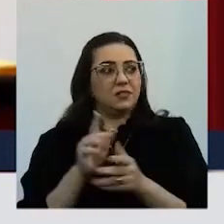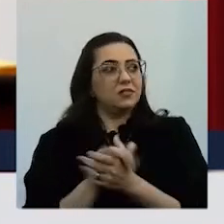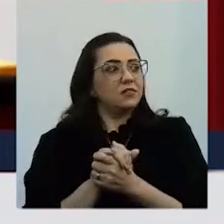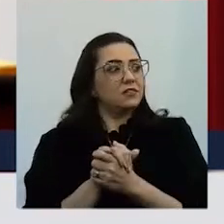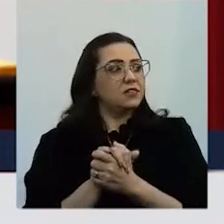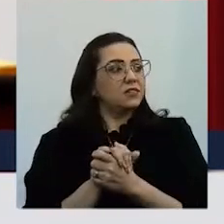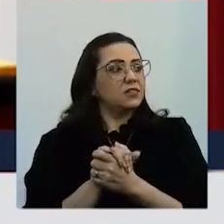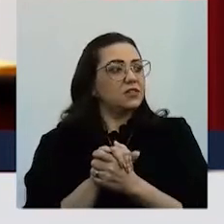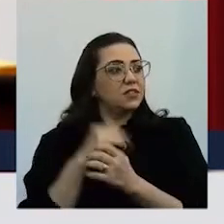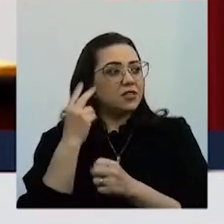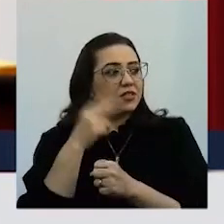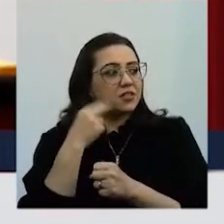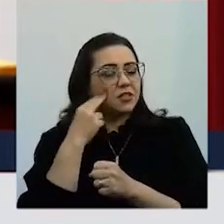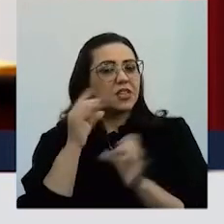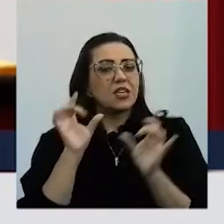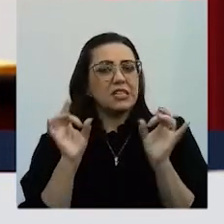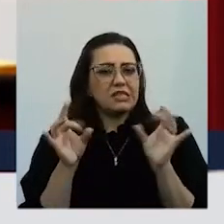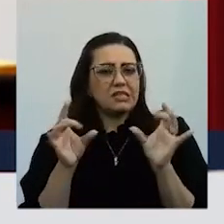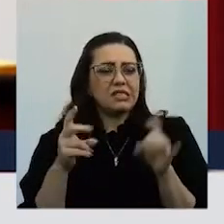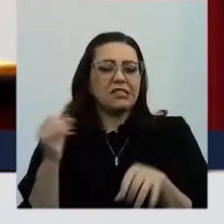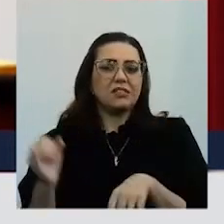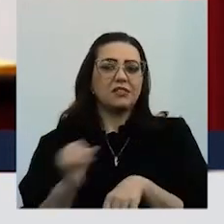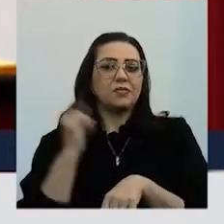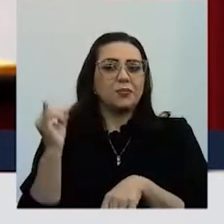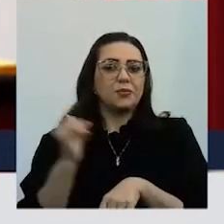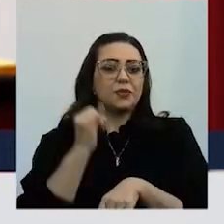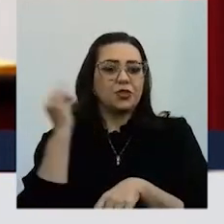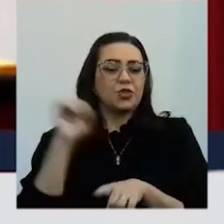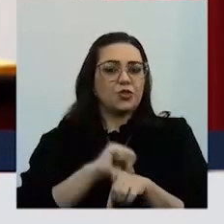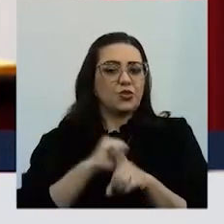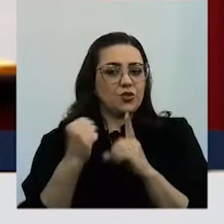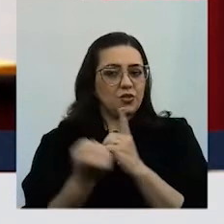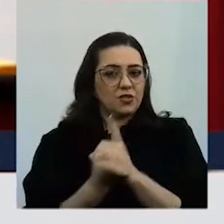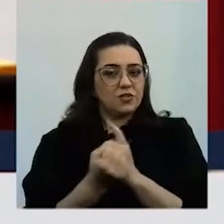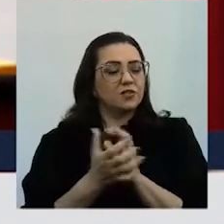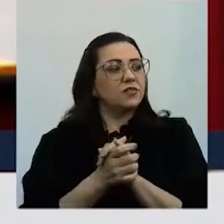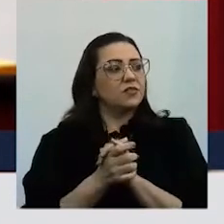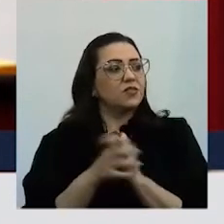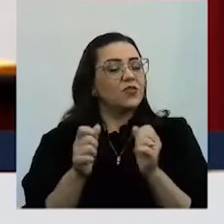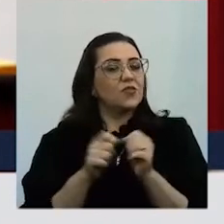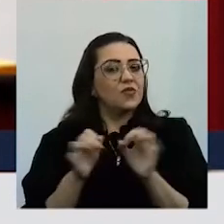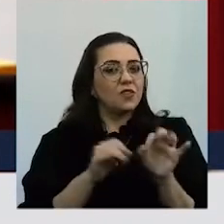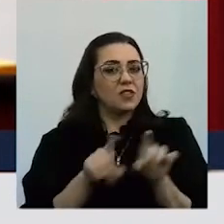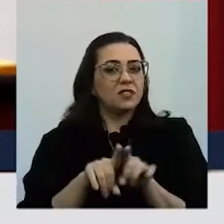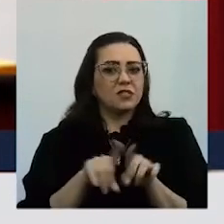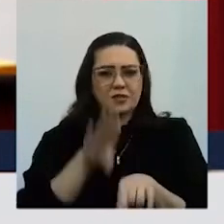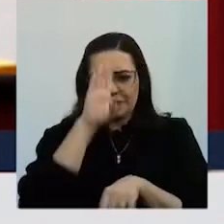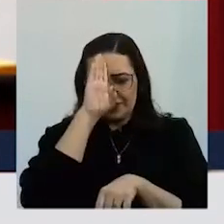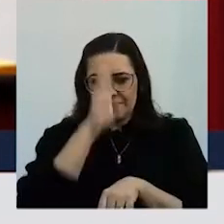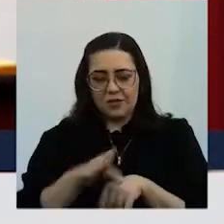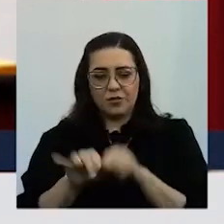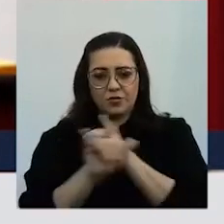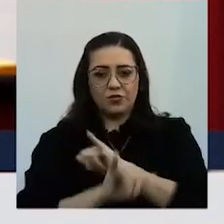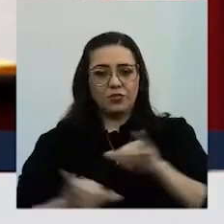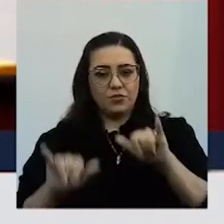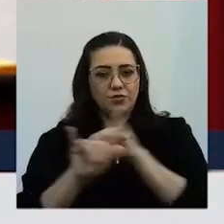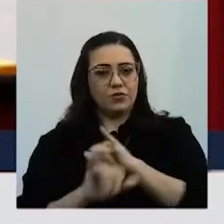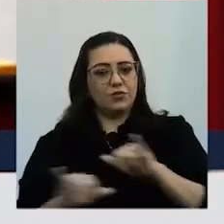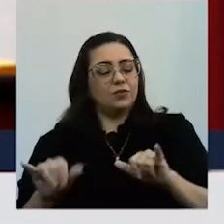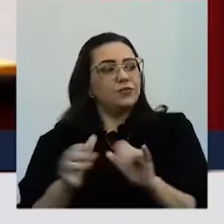vereadores tiveram um papel importante em debate da sociedade votuporanguense nos principais assuntos relevantes para o nosso